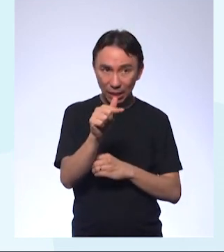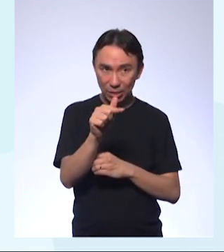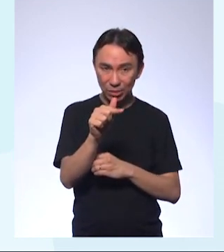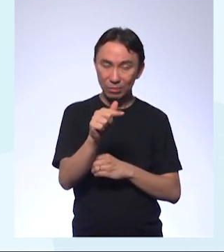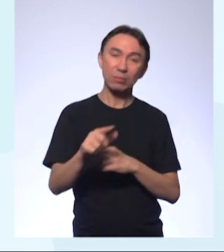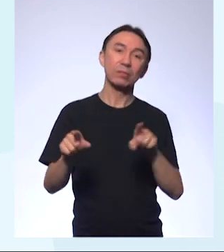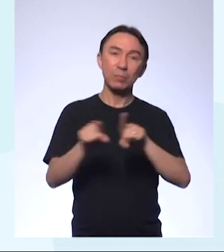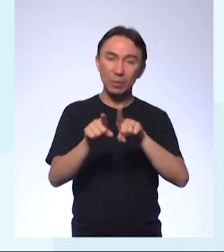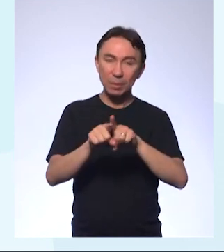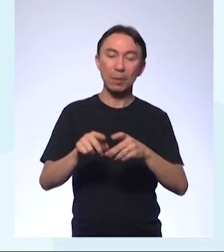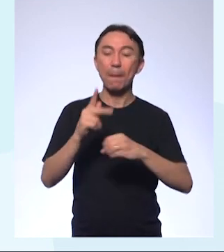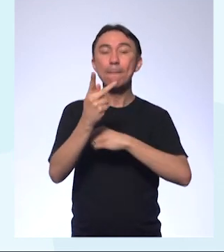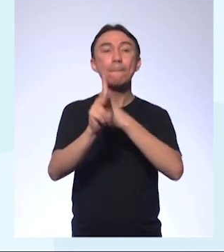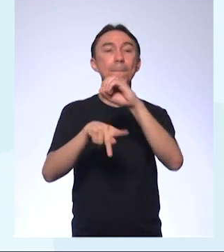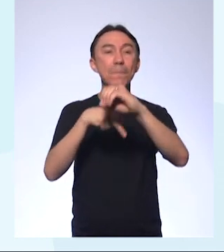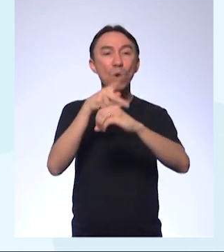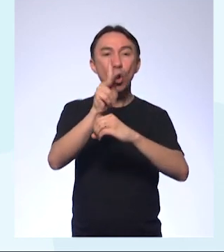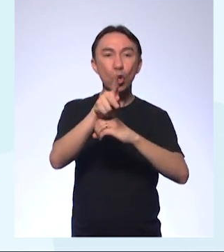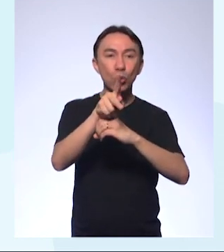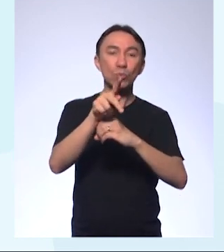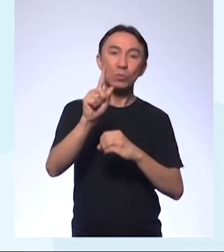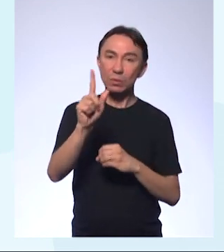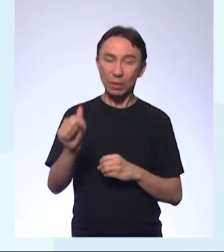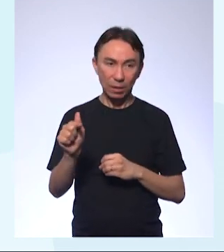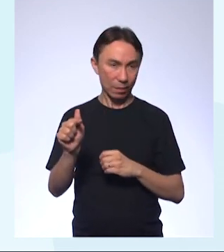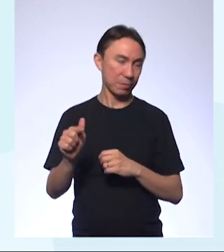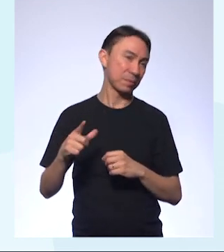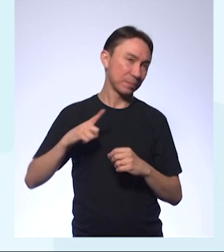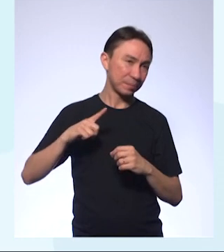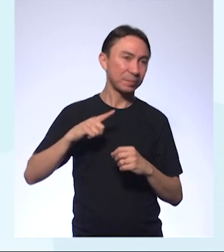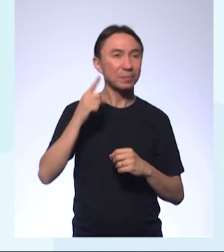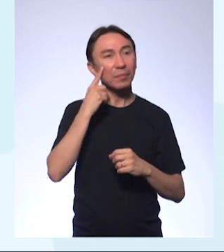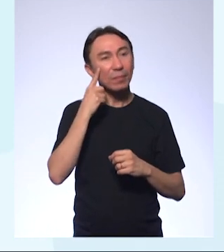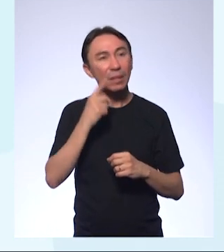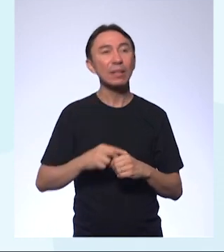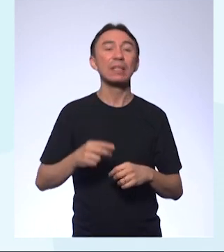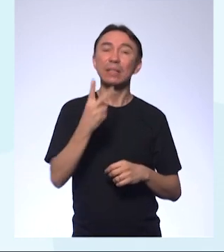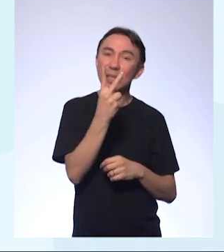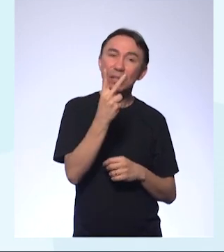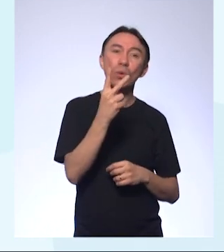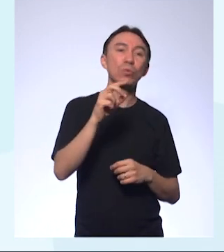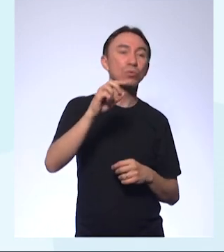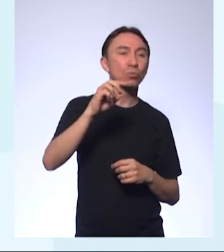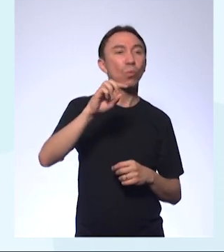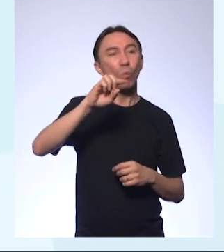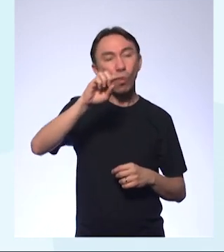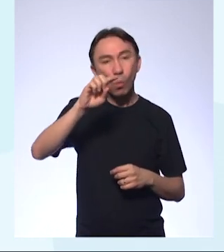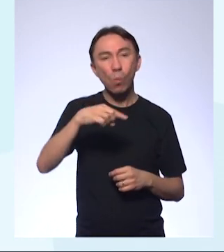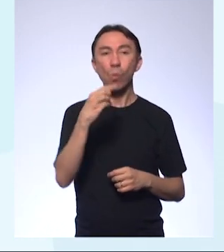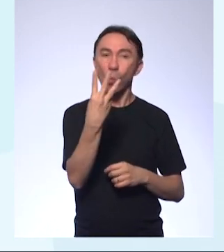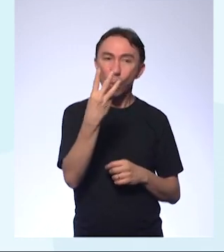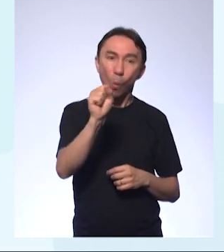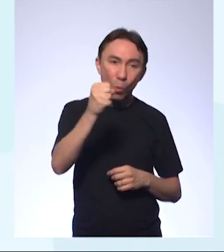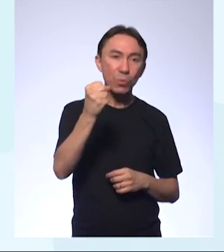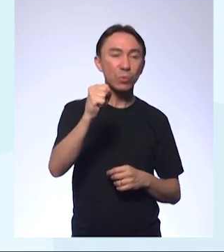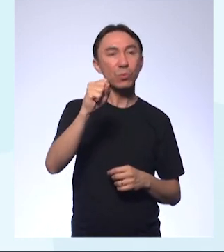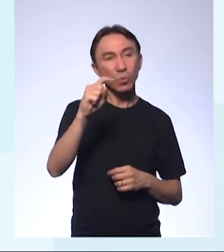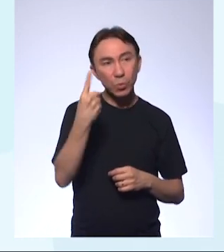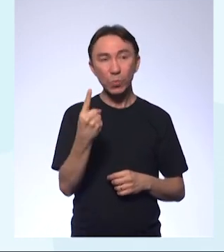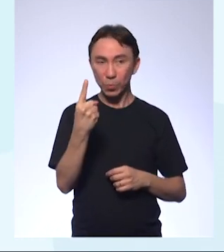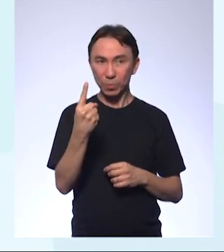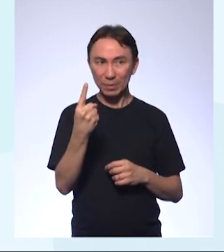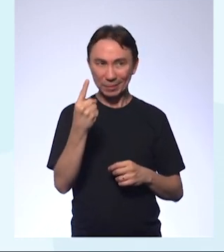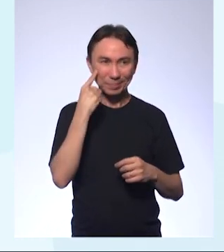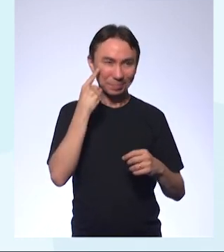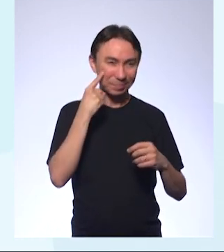eletrônica, seguindo a distribuição com as quantidades corretas, eu tenho 2, 8 e 1, 2 elétrons na primeira, 8 na segunda, 1 na